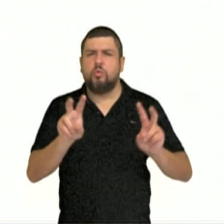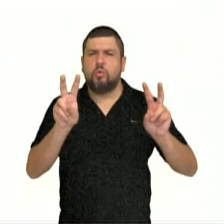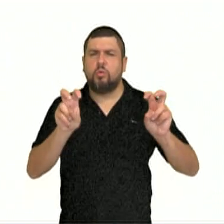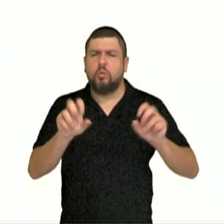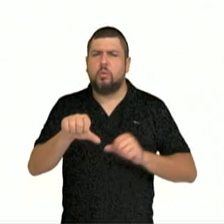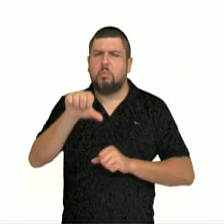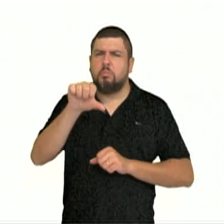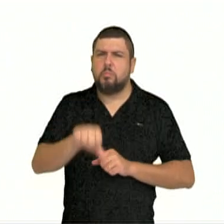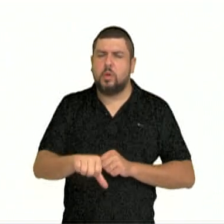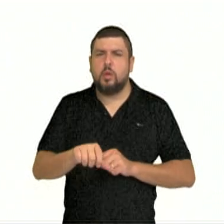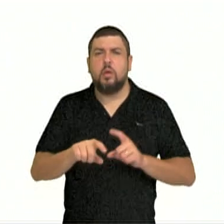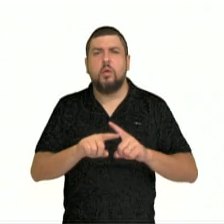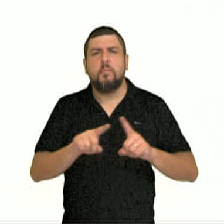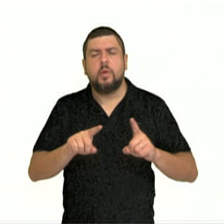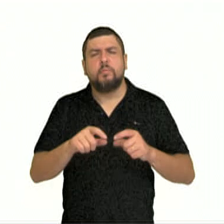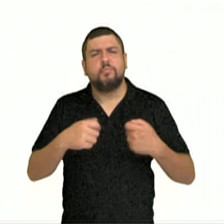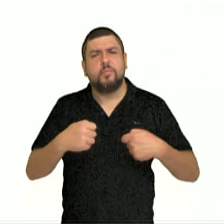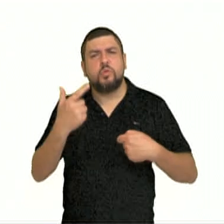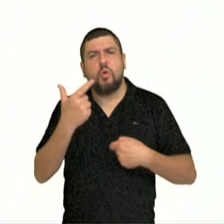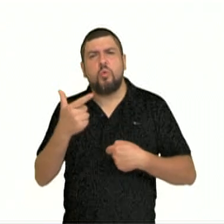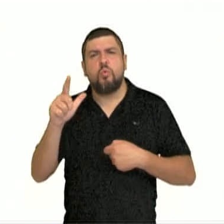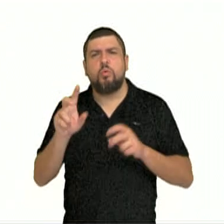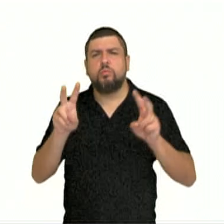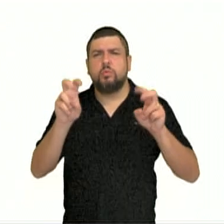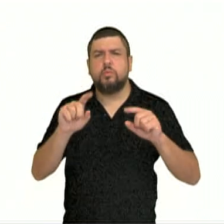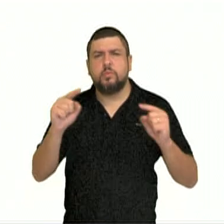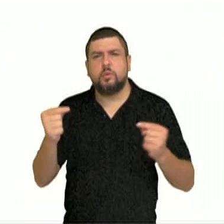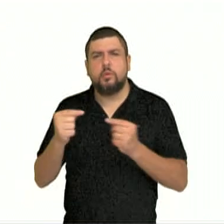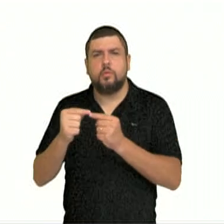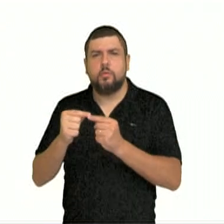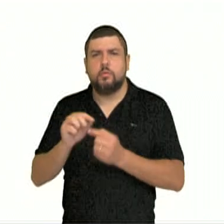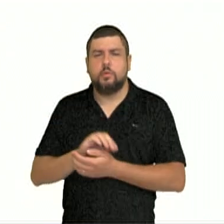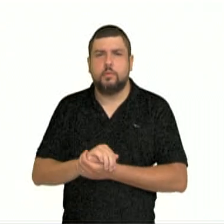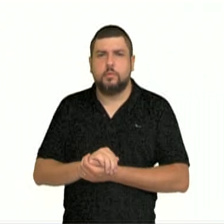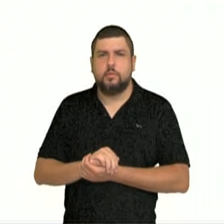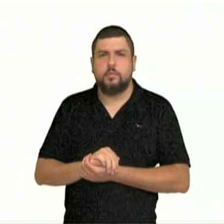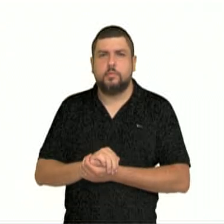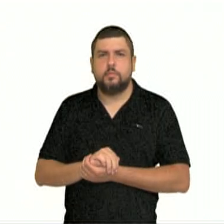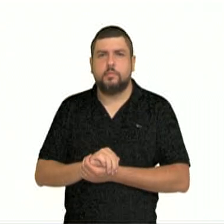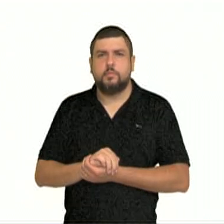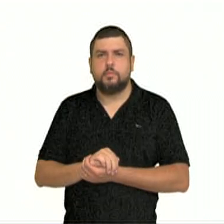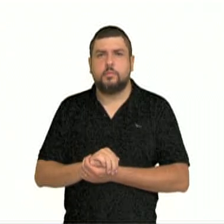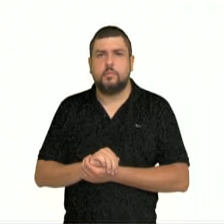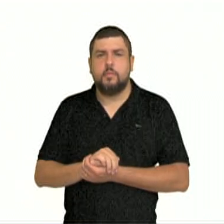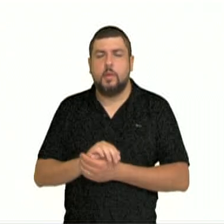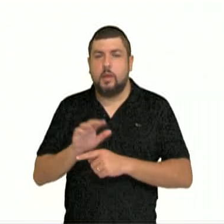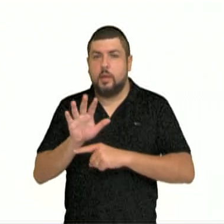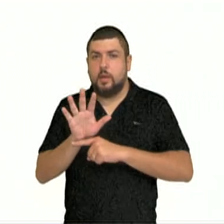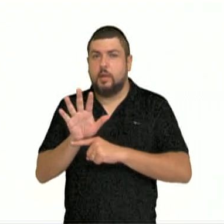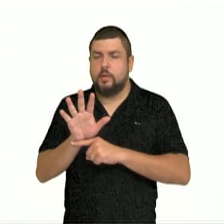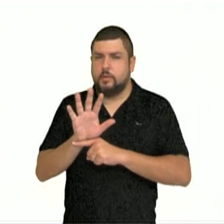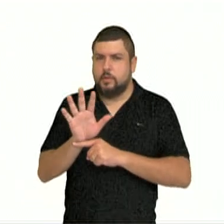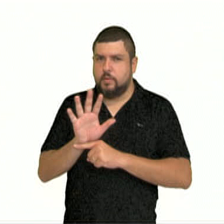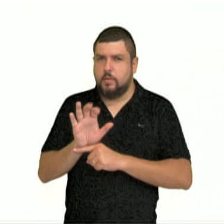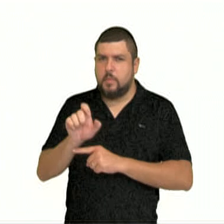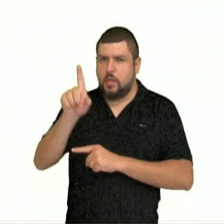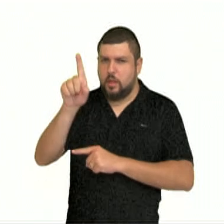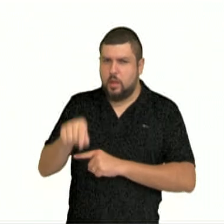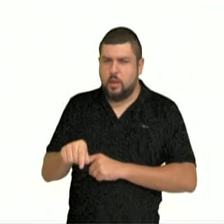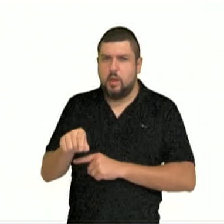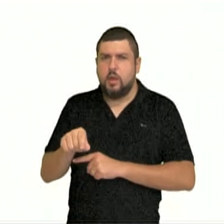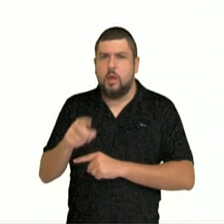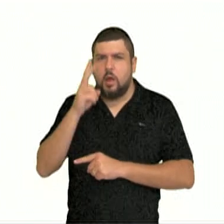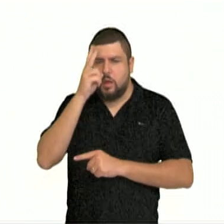se aproximasse do original. The First Grader. O longa nos brinda com uma trama de superação,